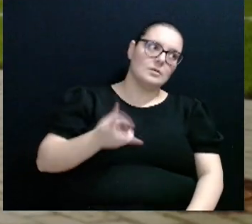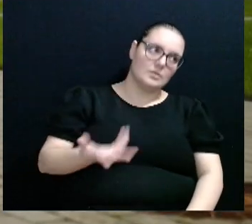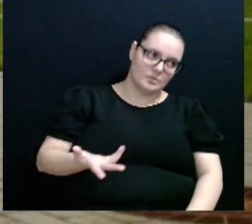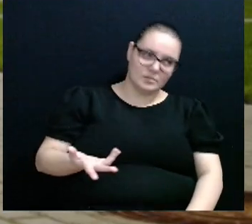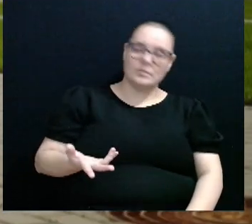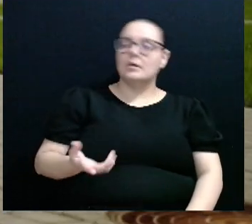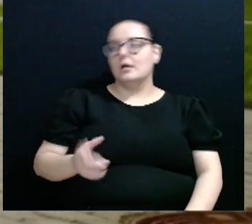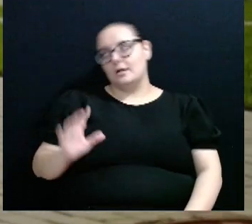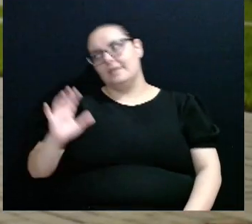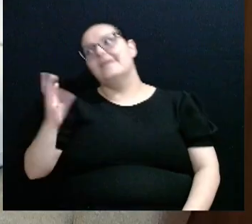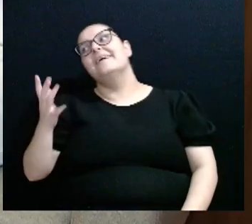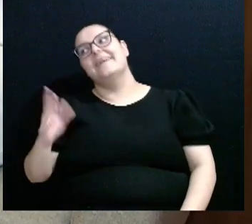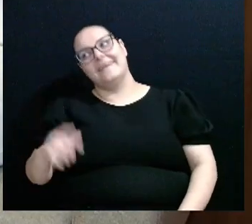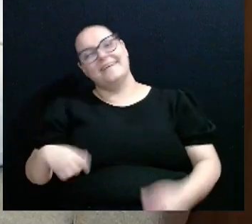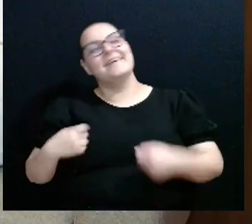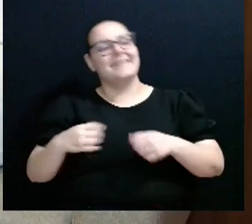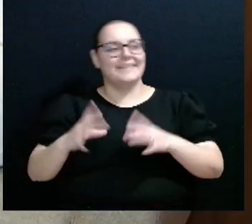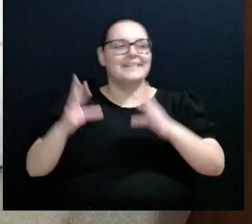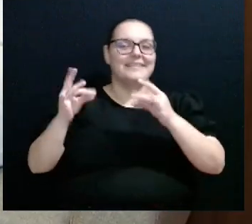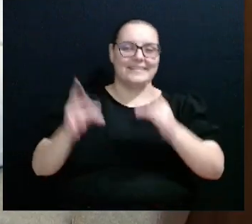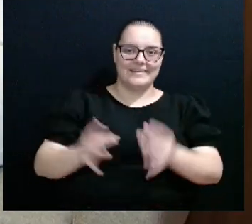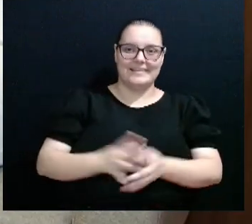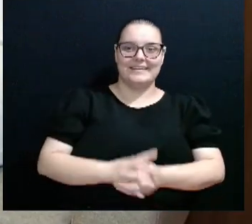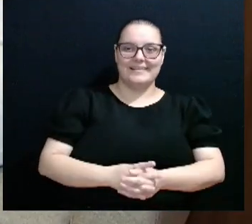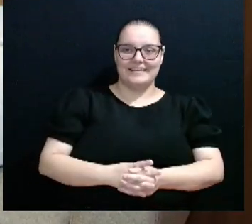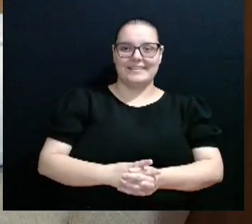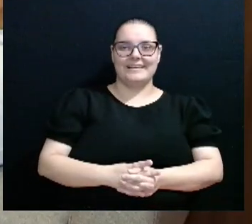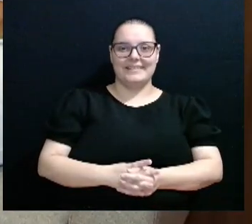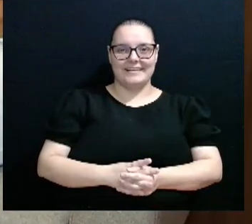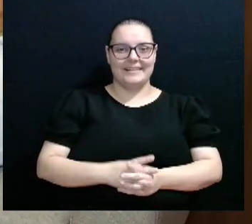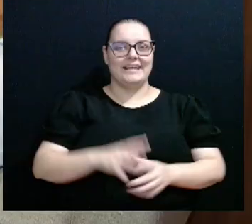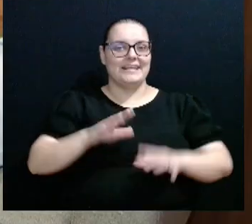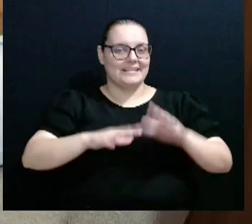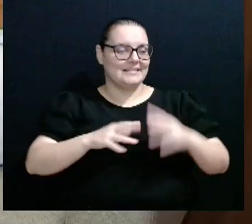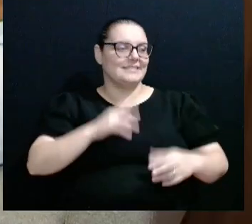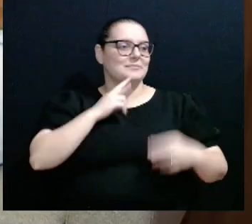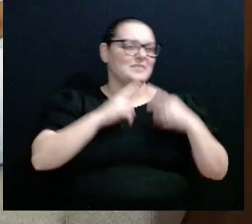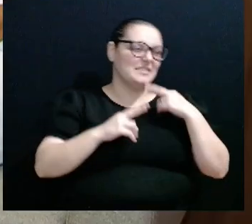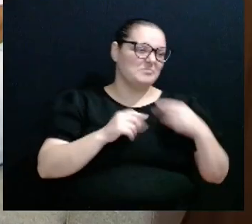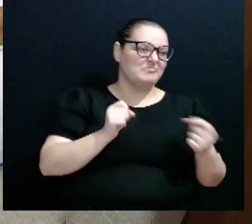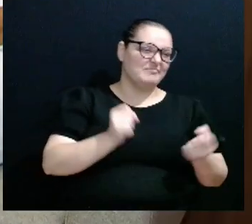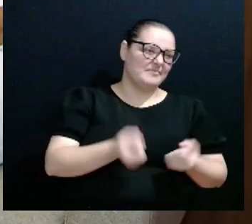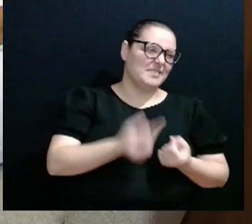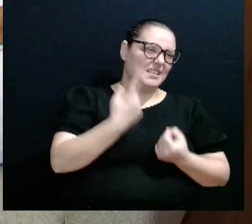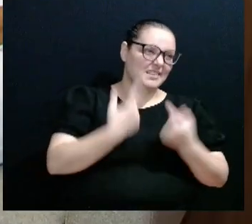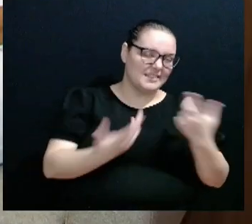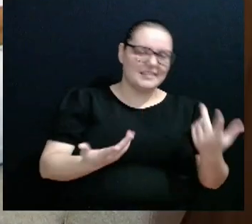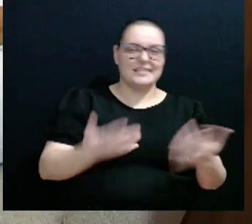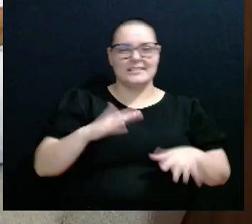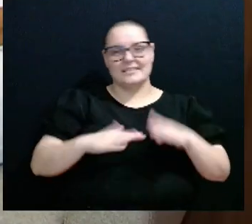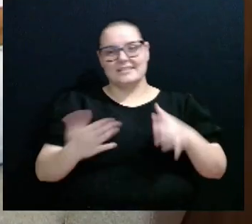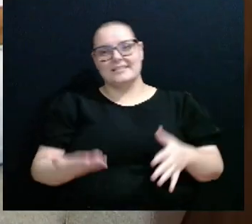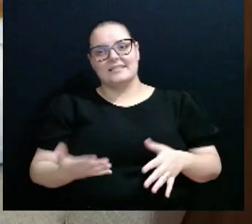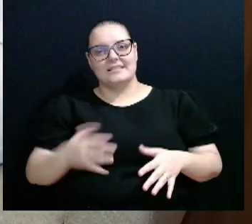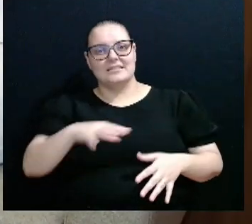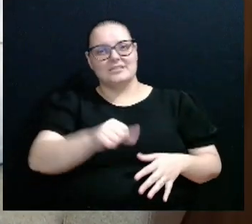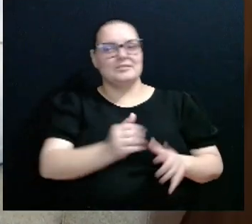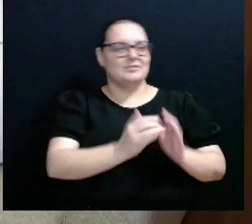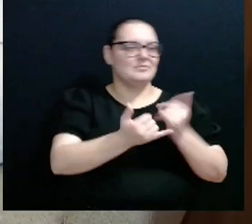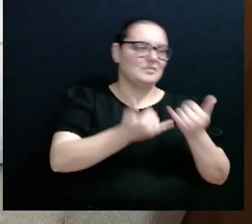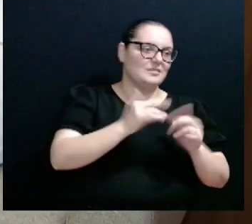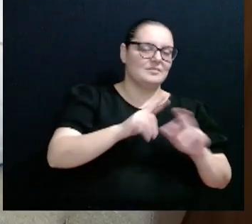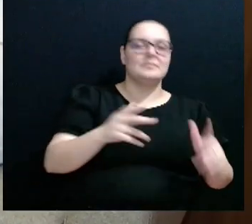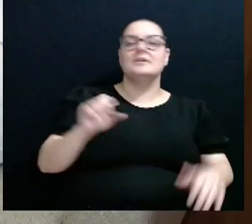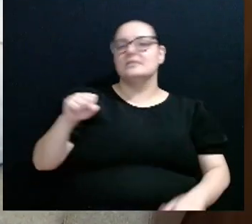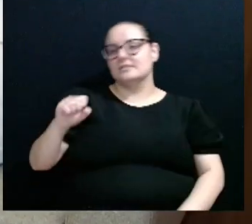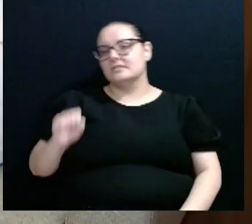estabelecendo. Às vezes Com volta com o umas outro ali. mordidas e tudo É, mais, isso. né? Às vezes o fulano pegou um brinquedo. Isso. E quando ele sente, lembra